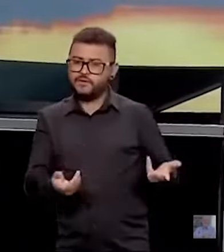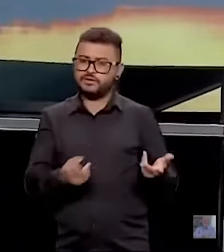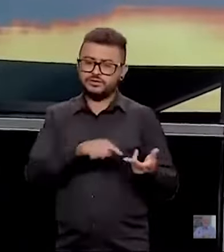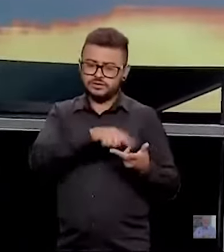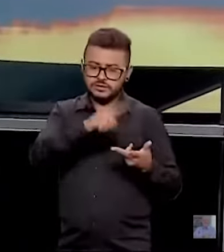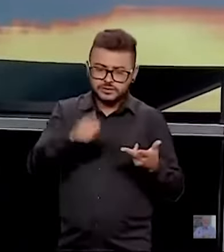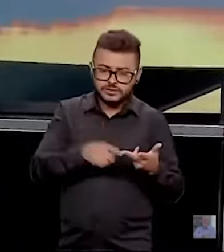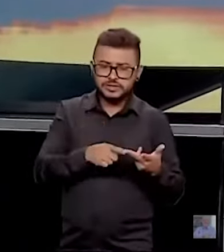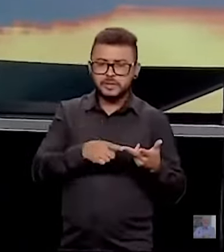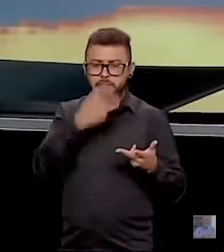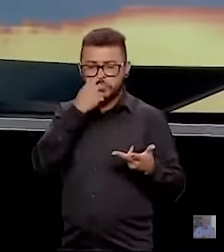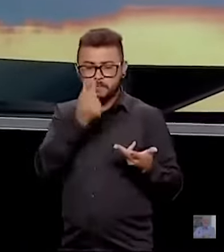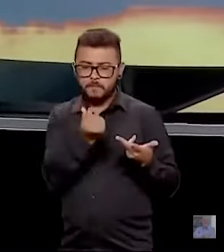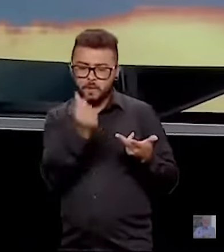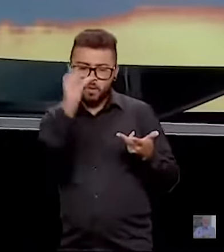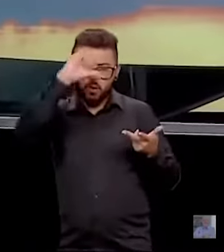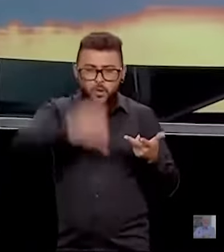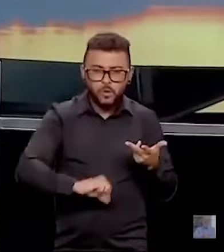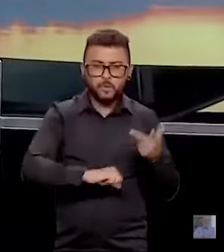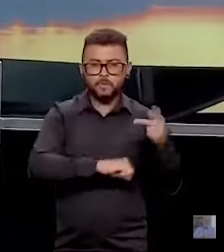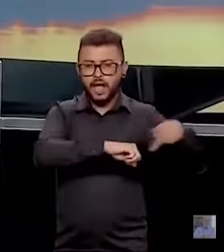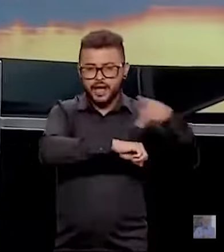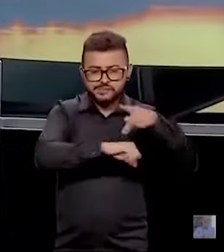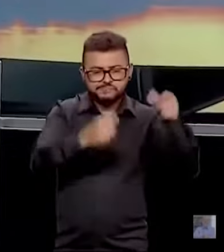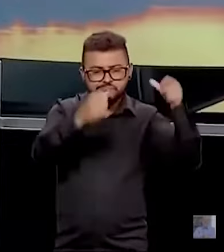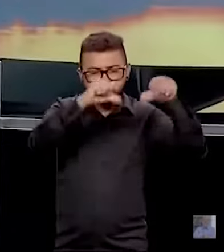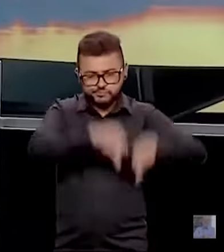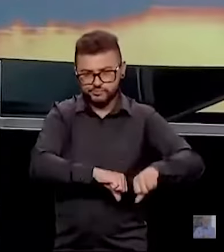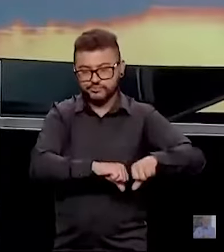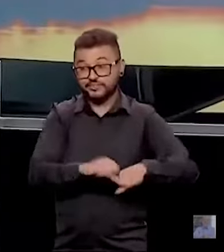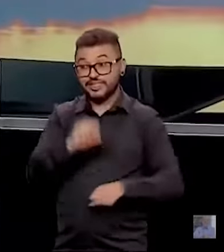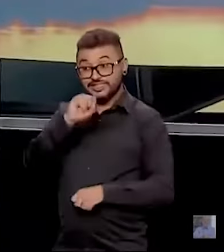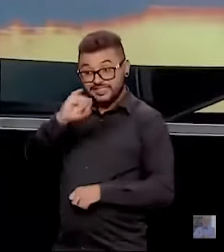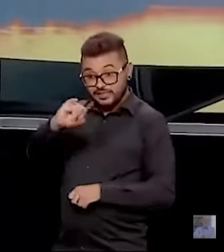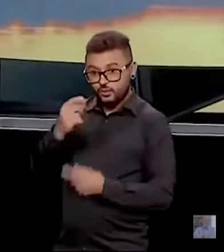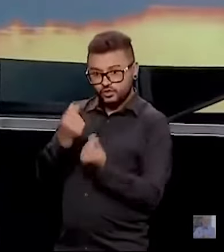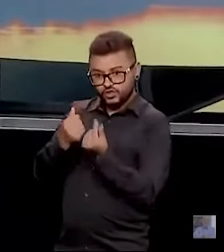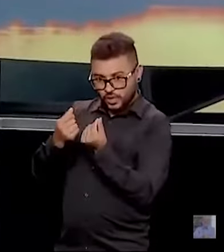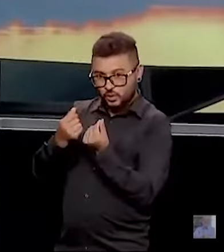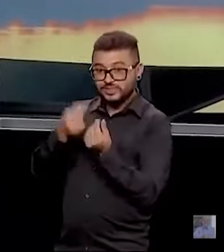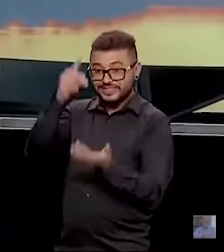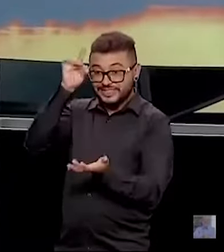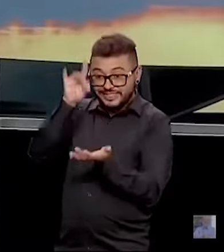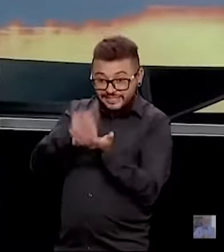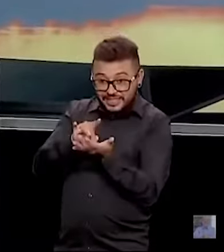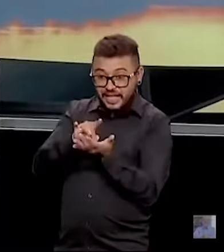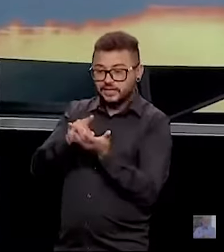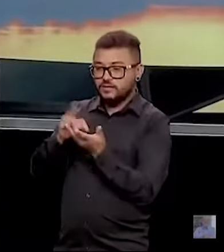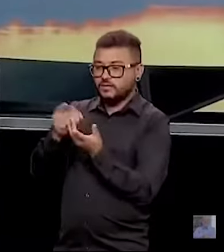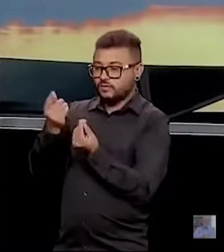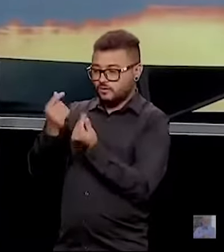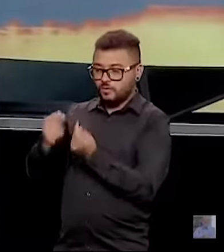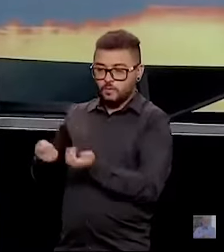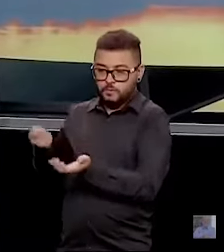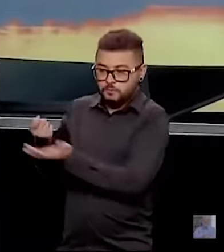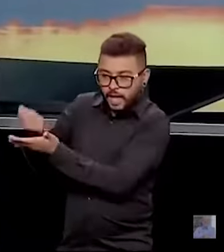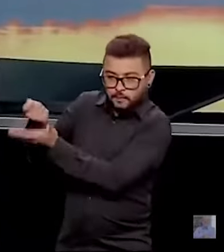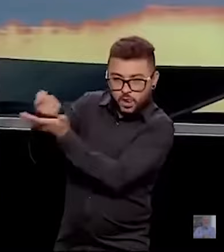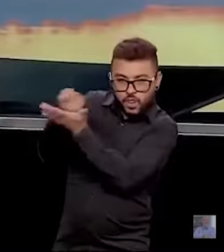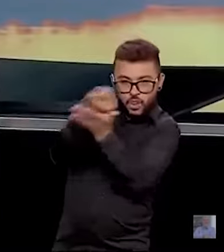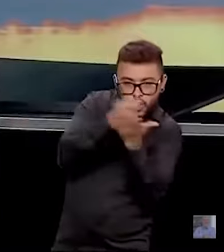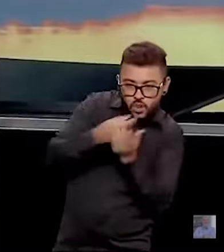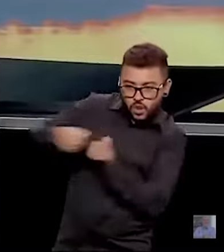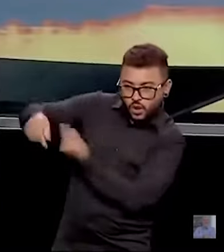significa fome, significa empobrecimento do país. Mas quando o dinheiro começa a circular